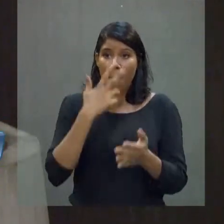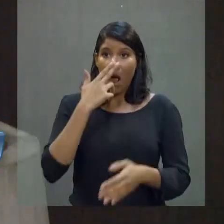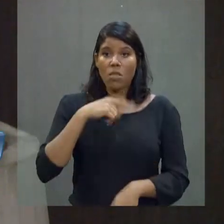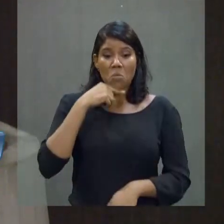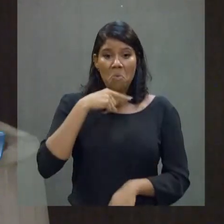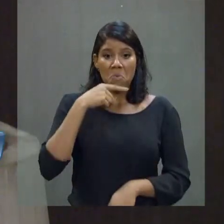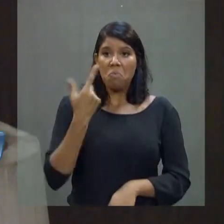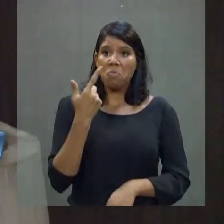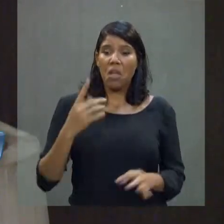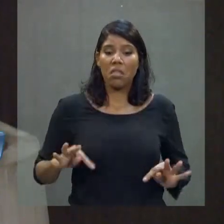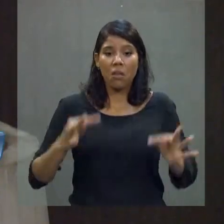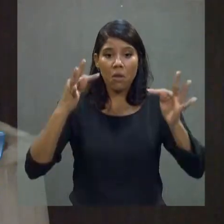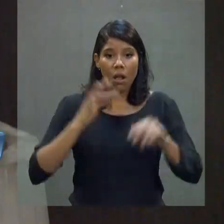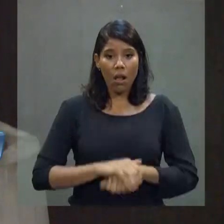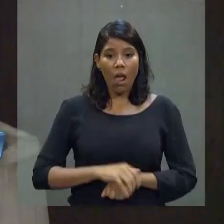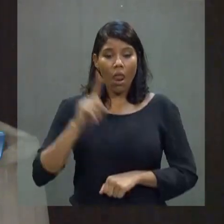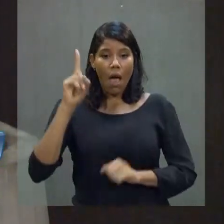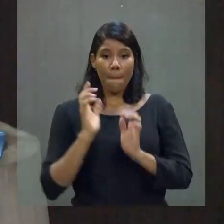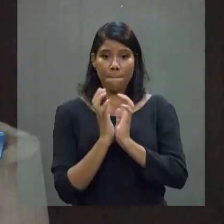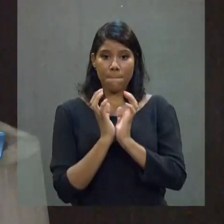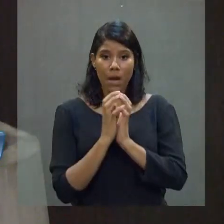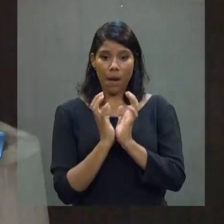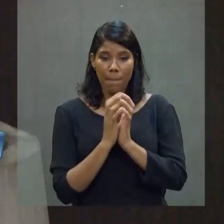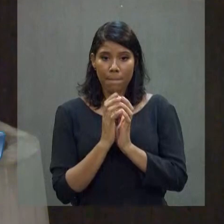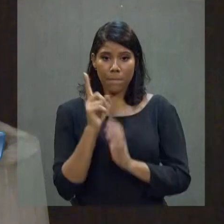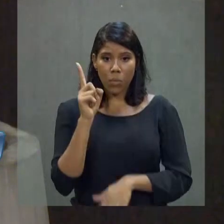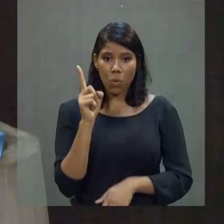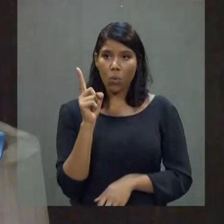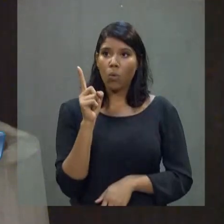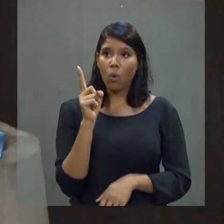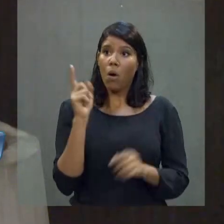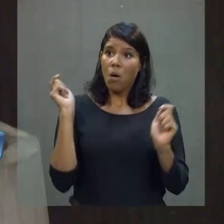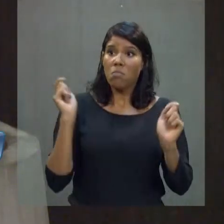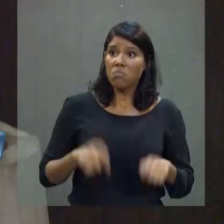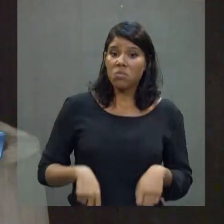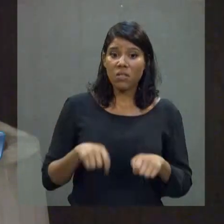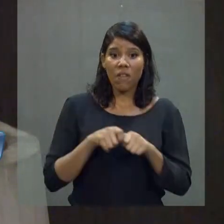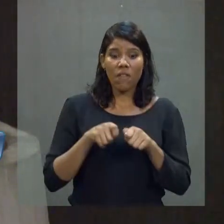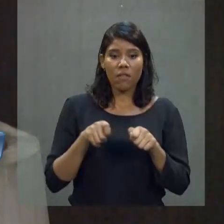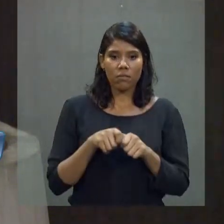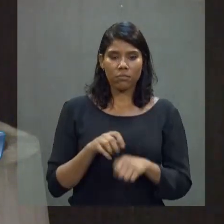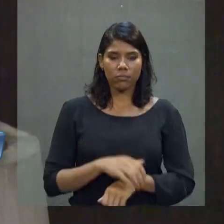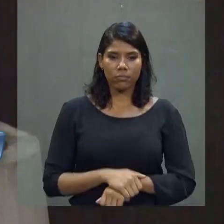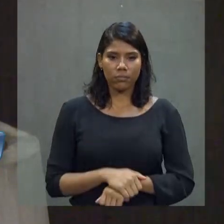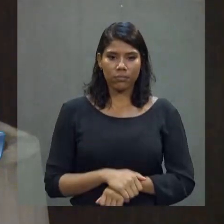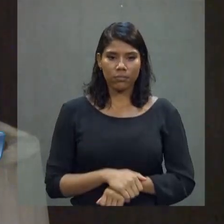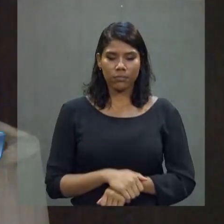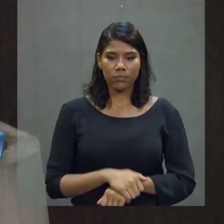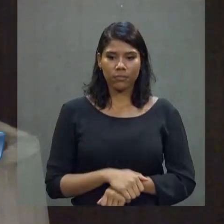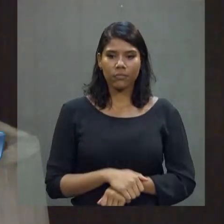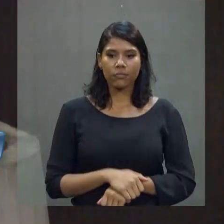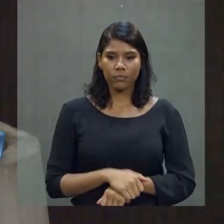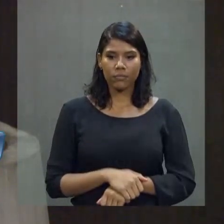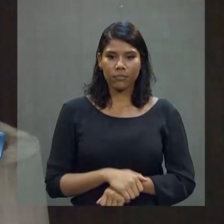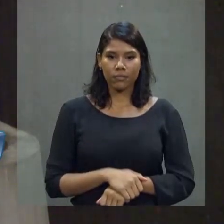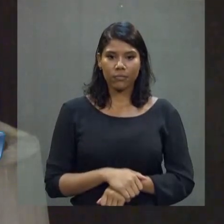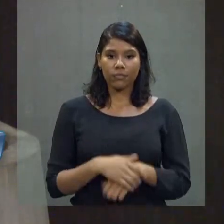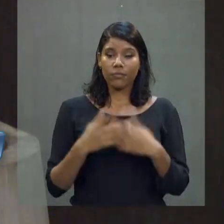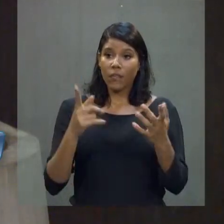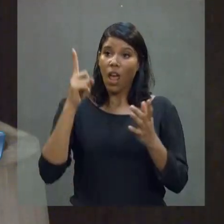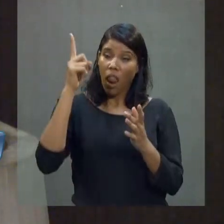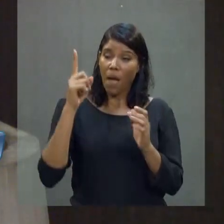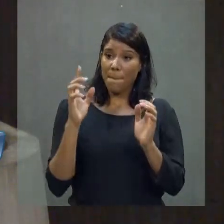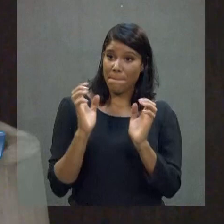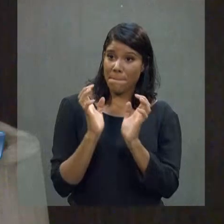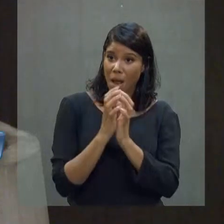em Pernambuco, por exemplo, teria ampliado nossa capacidade de refino. A presidenta concede mais 3 minutos. Obrigado. Teria